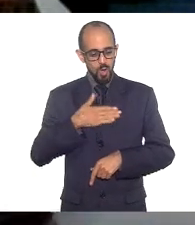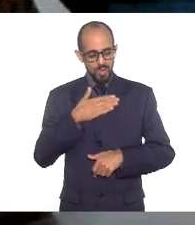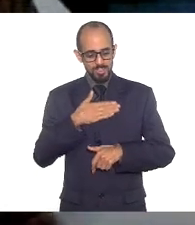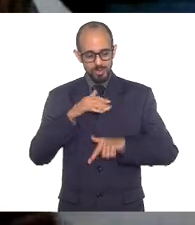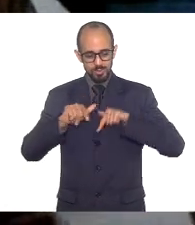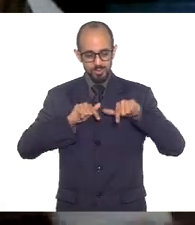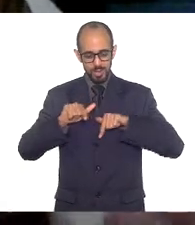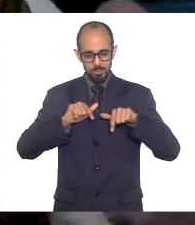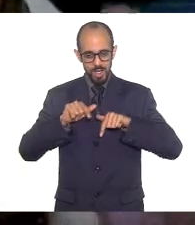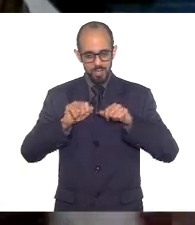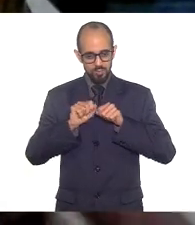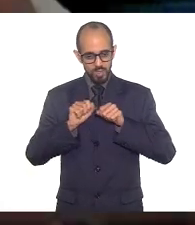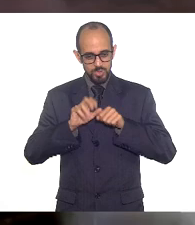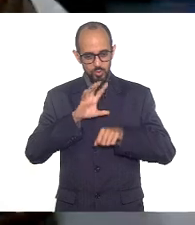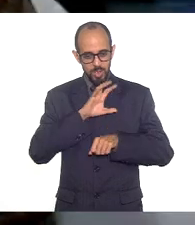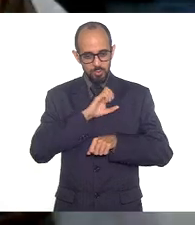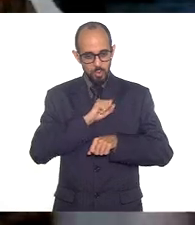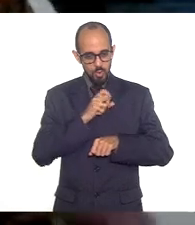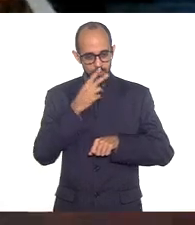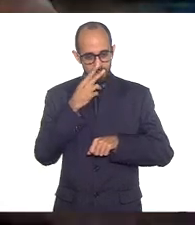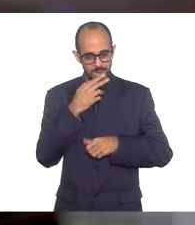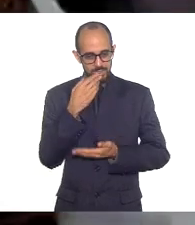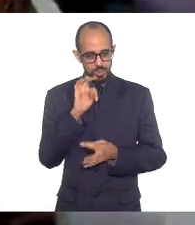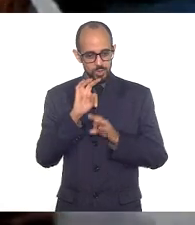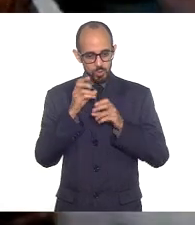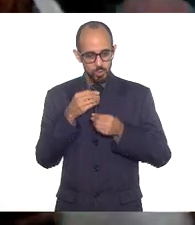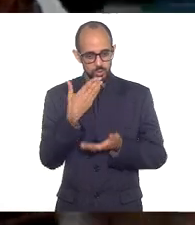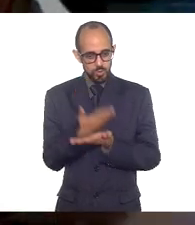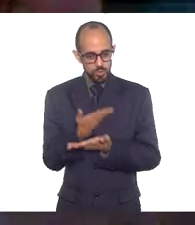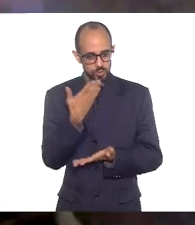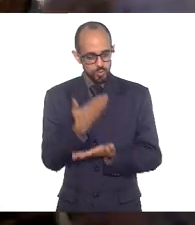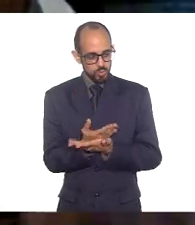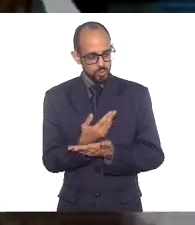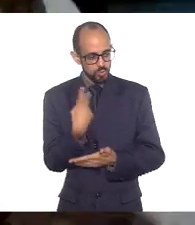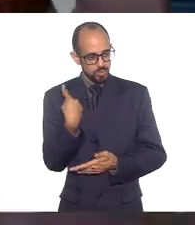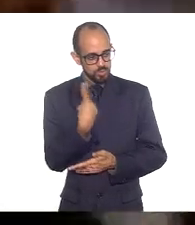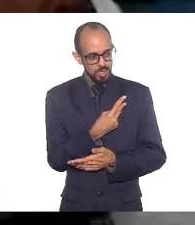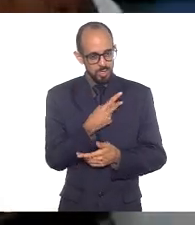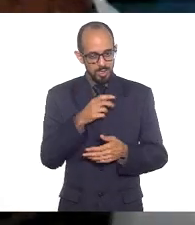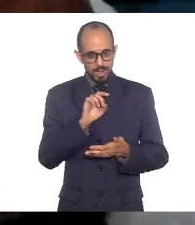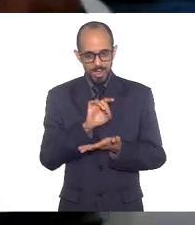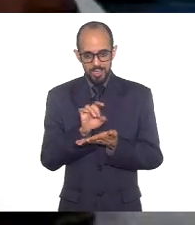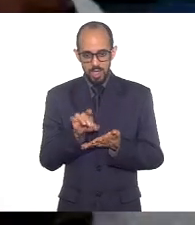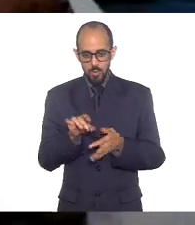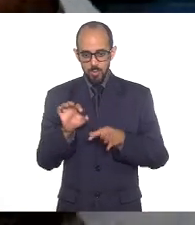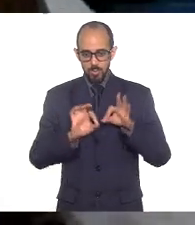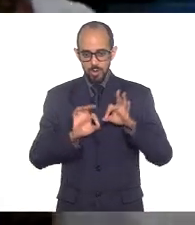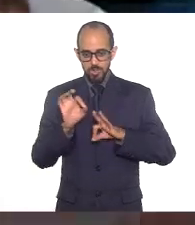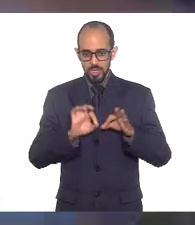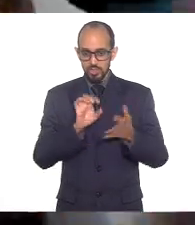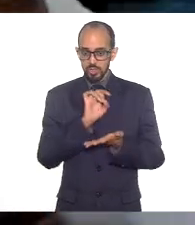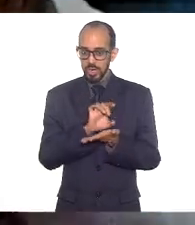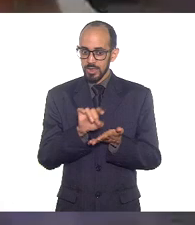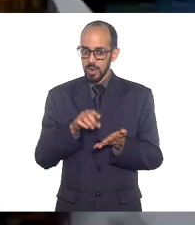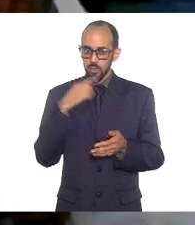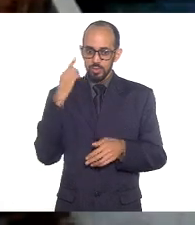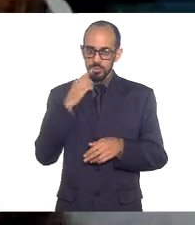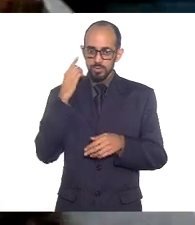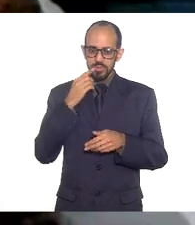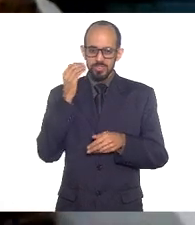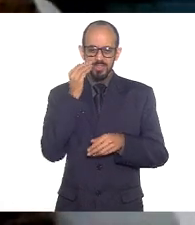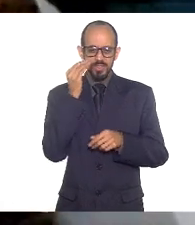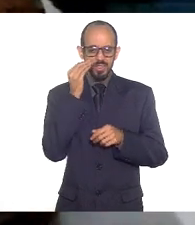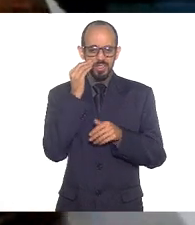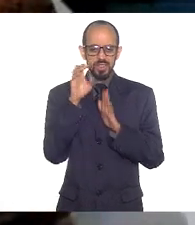tanto amor e parece desses estudos que ele fica estudando cada projeto de cada Deputado tenta emendar e